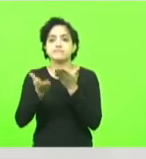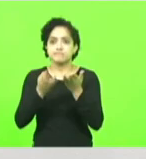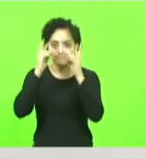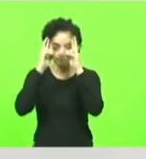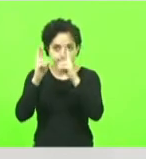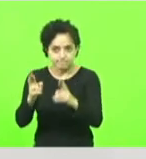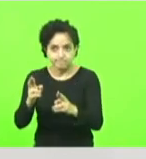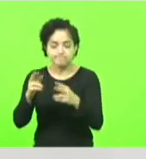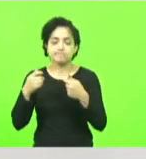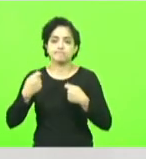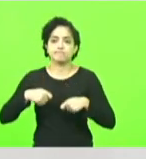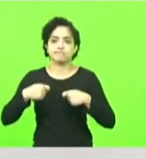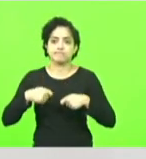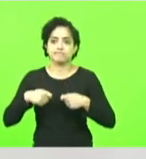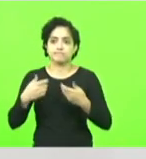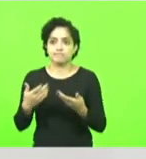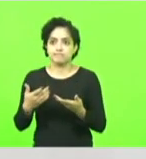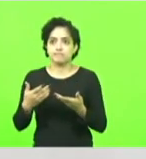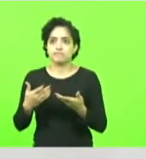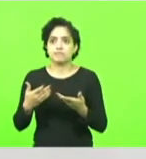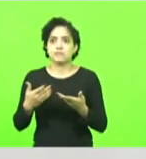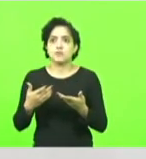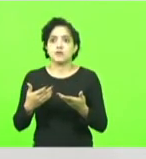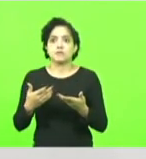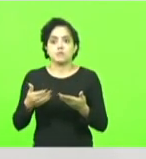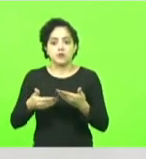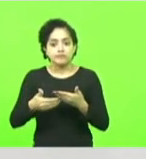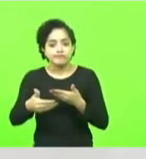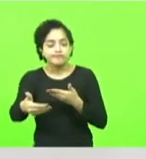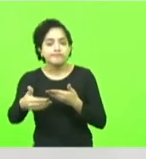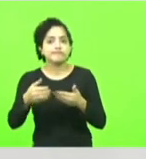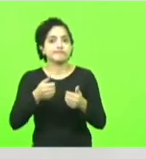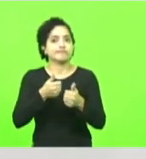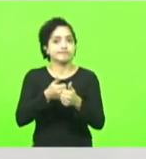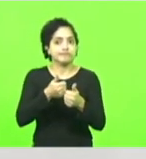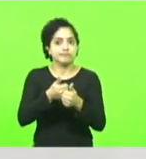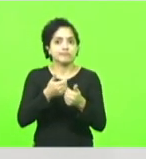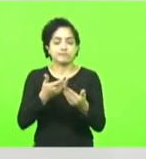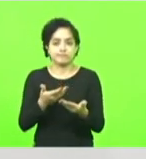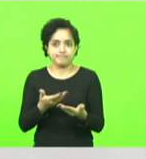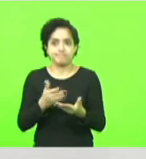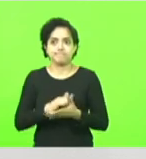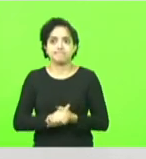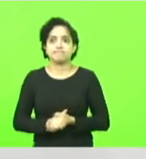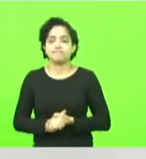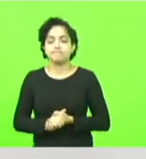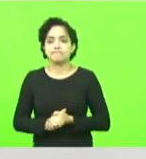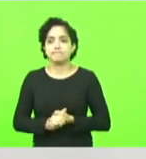respeito, porque a colheita está próxima. A colheita está próxima.